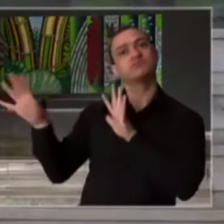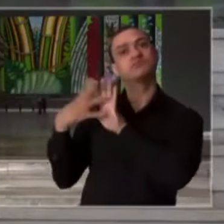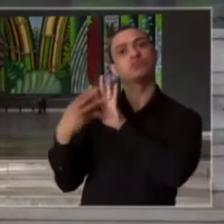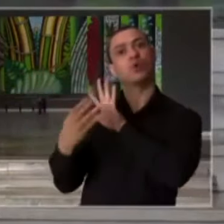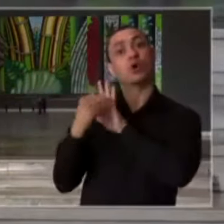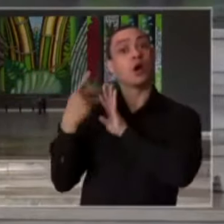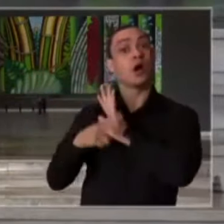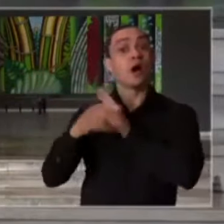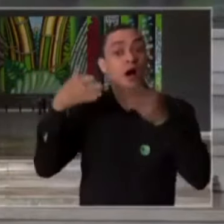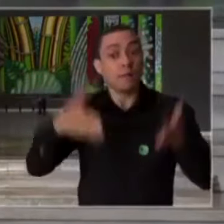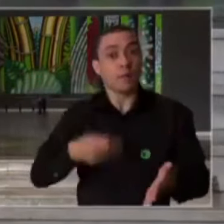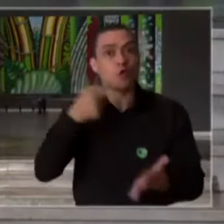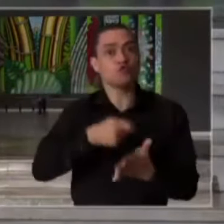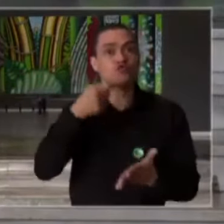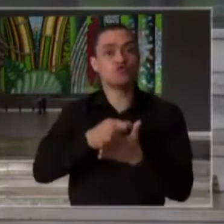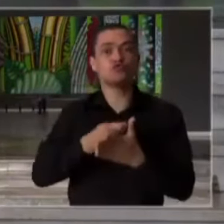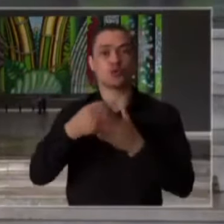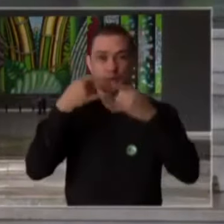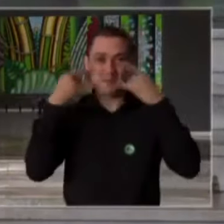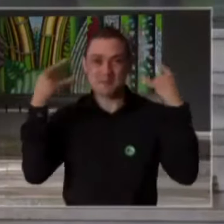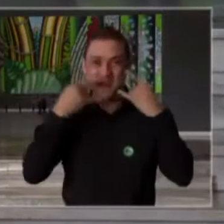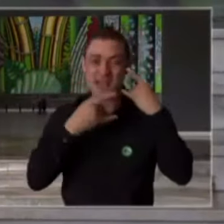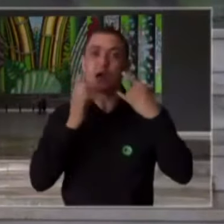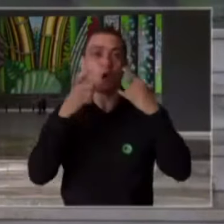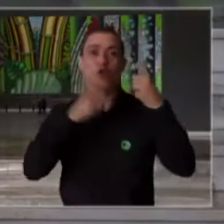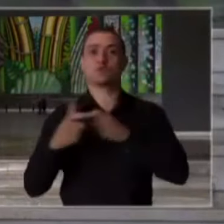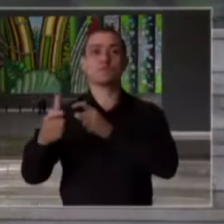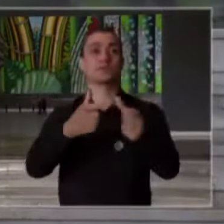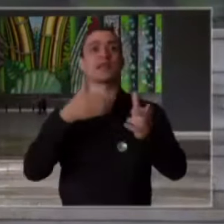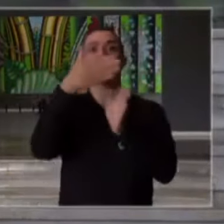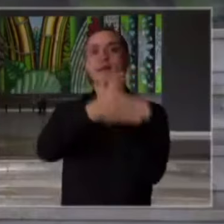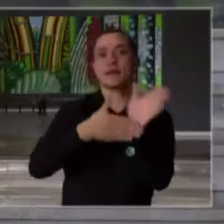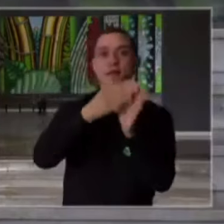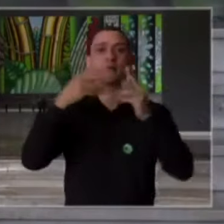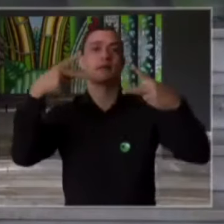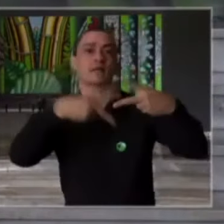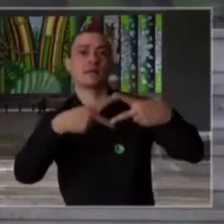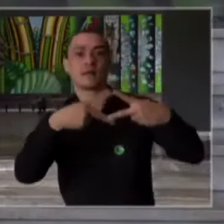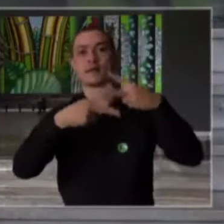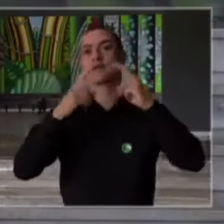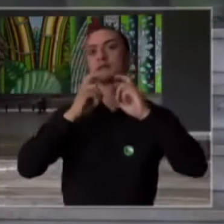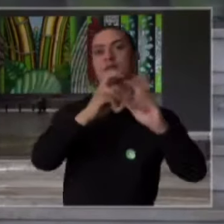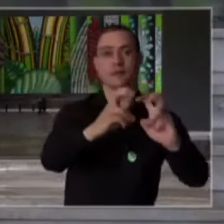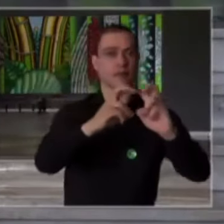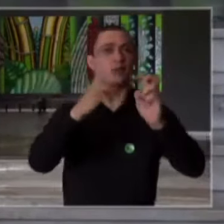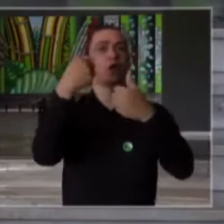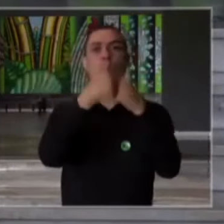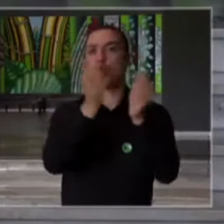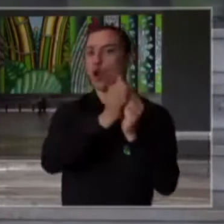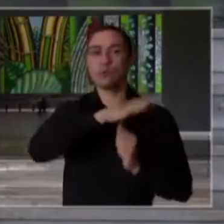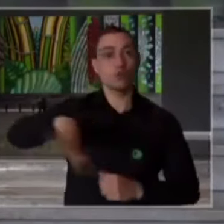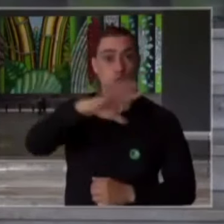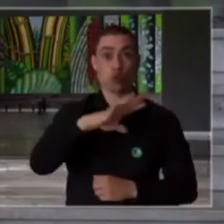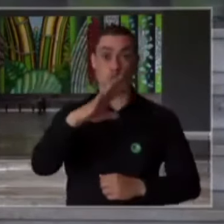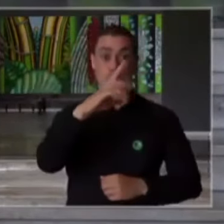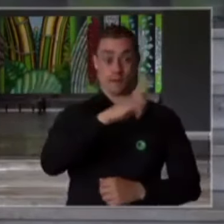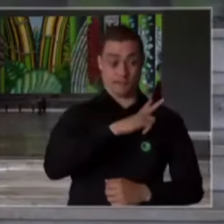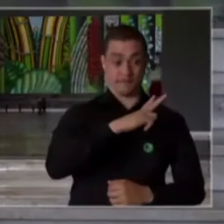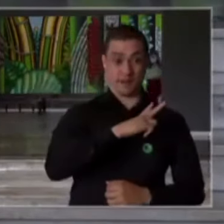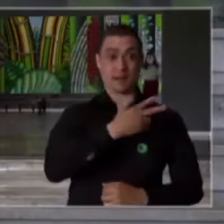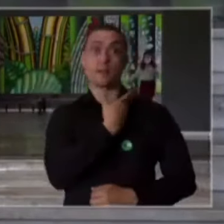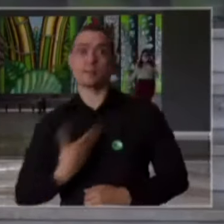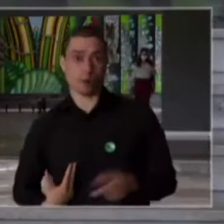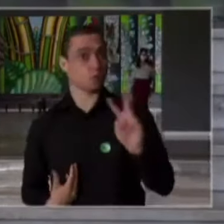obrigatoriedade no uso de máscaras em todos os meios de transporte público e privados. Agora,